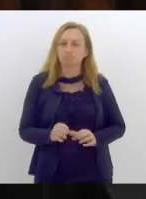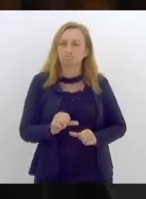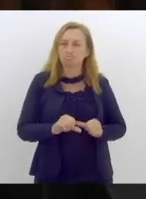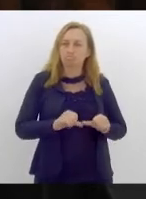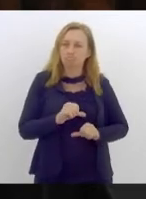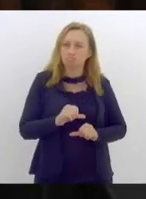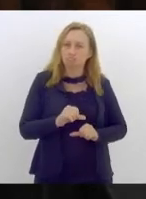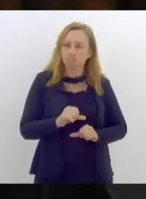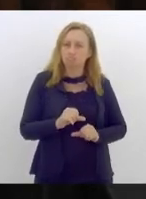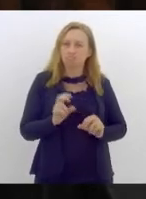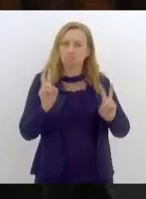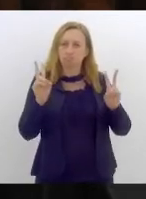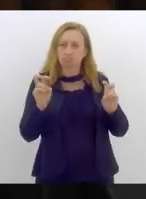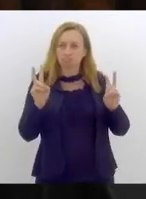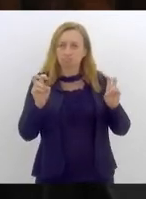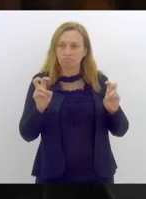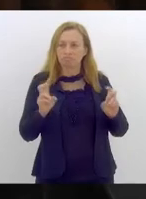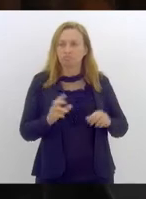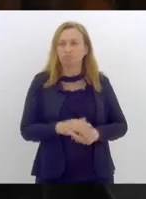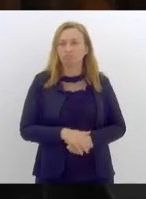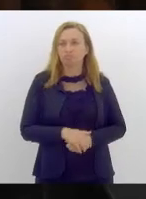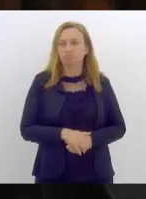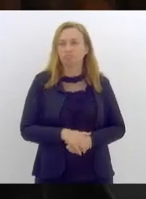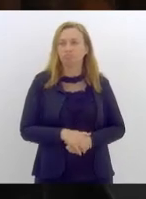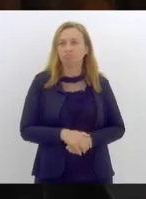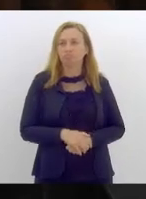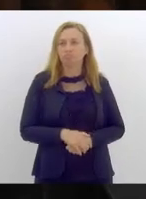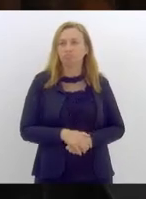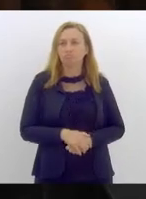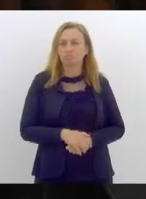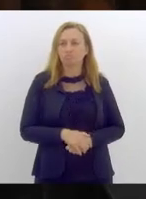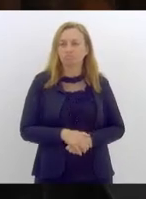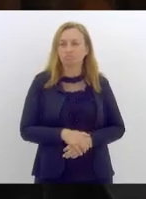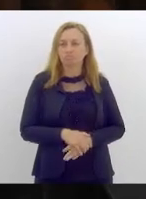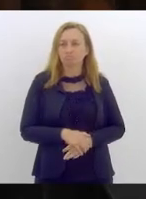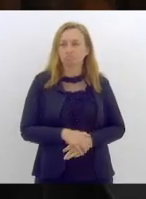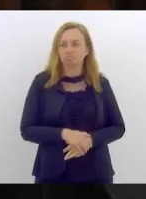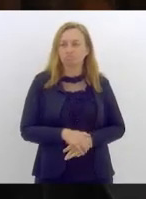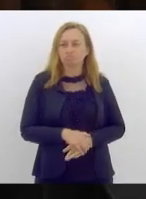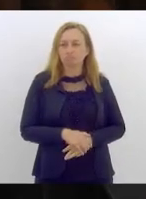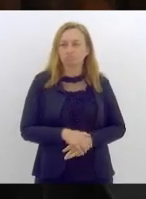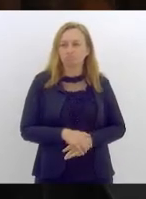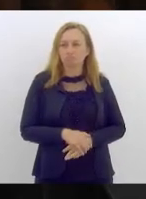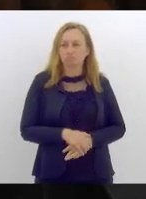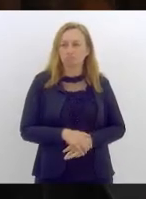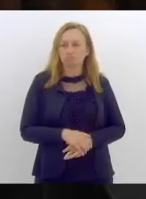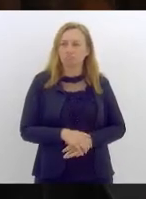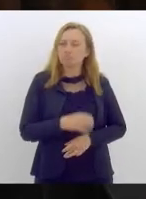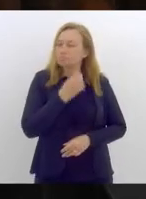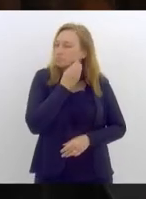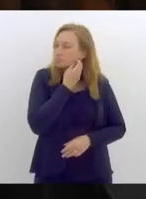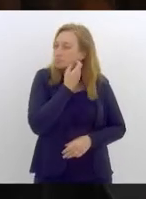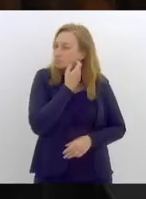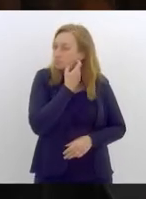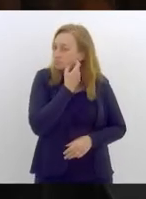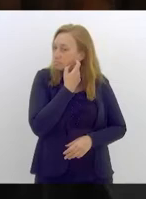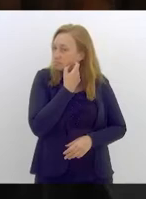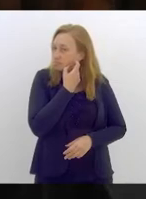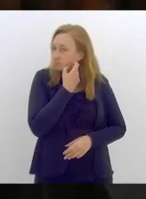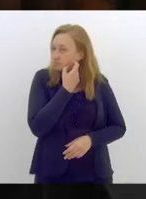a marcha do carro saiu da quarta em alta velocidade foi para uma segunda reduziu essa marcha